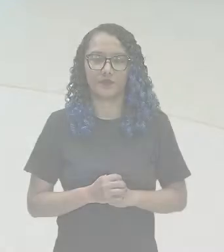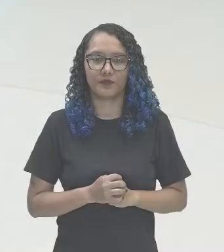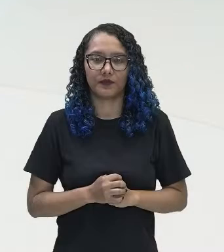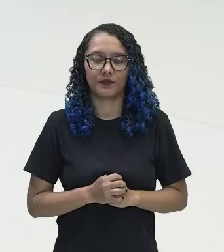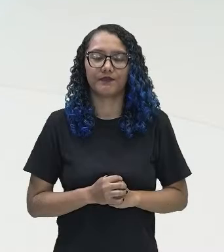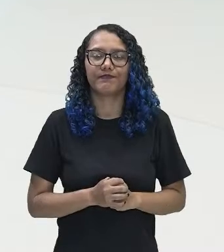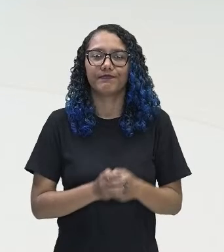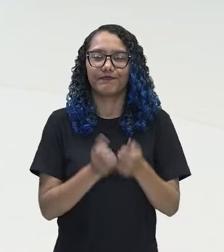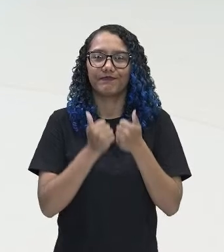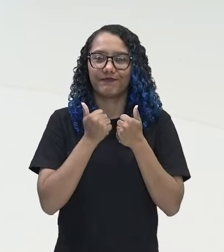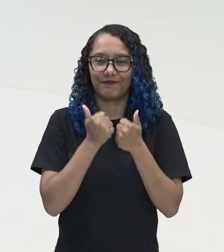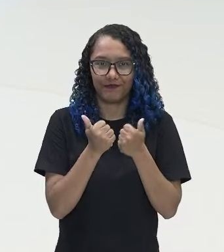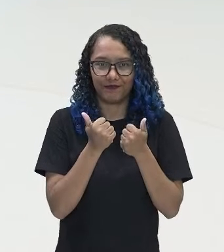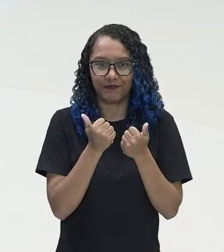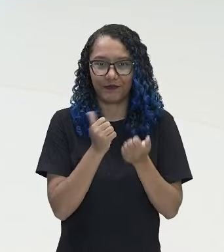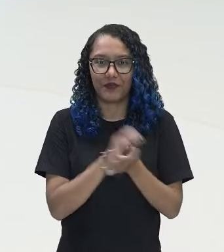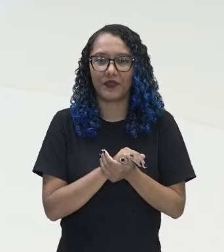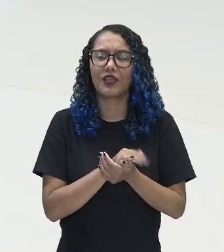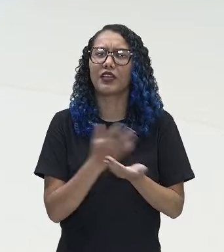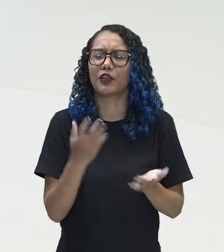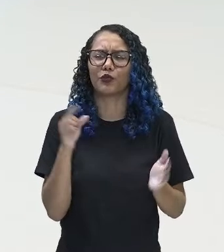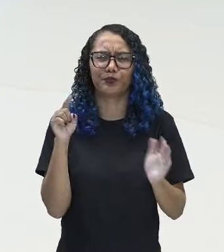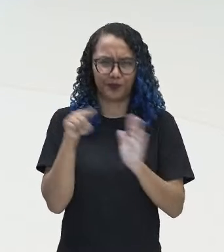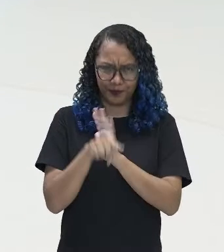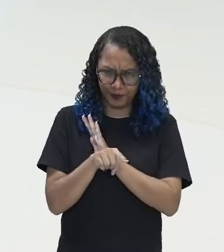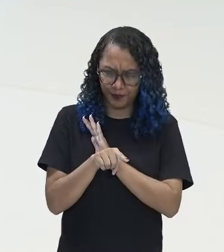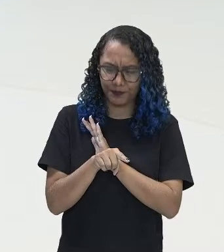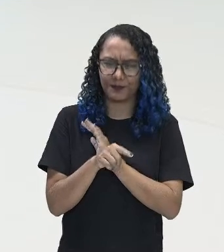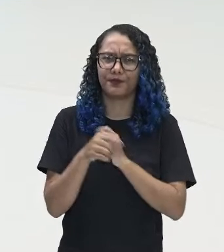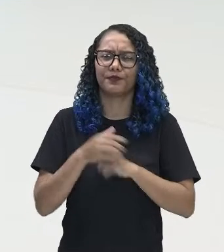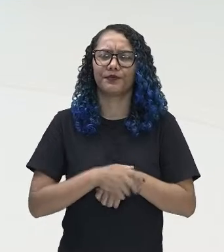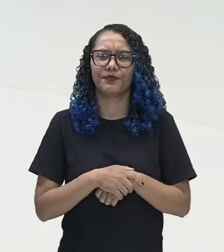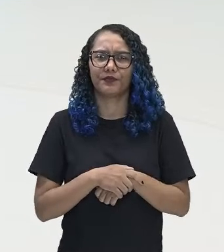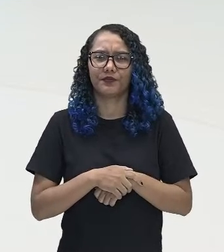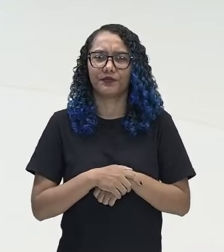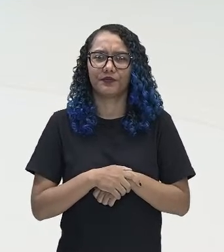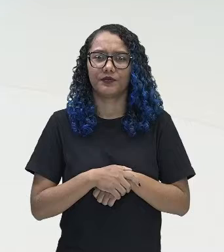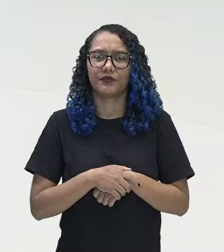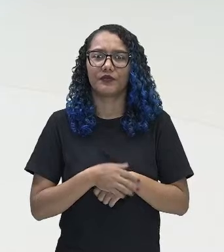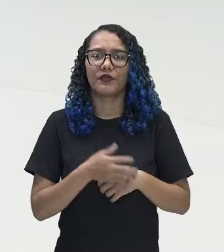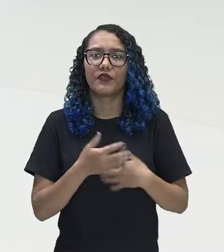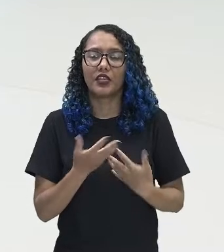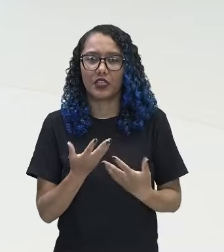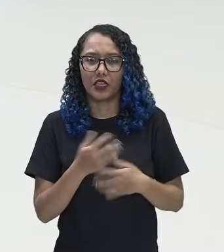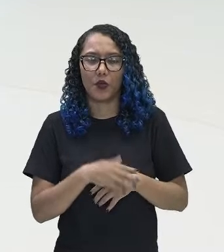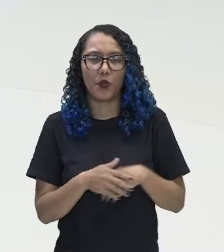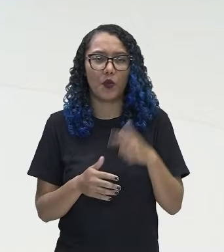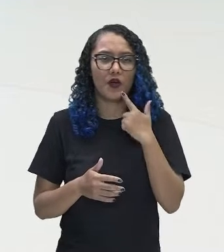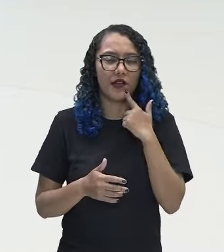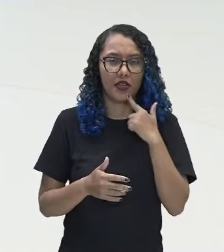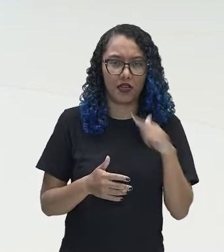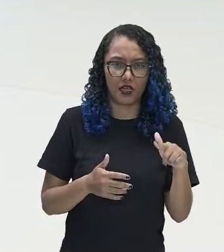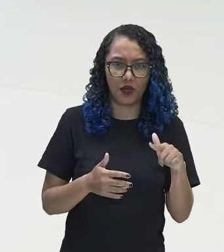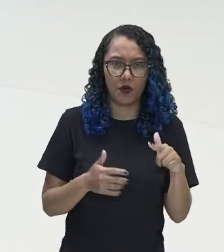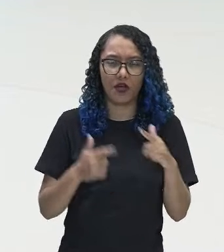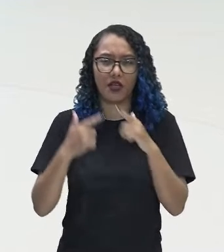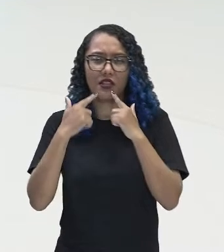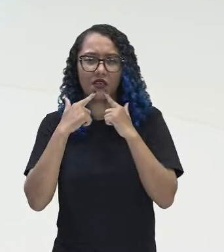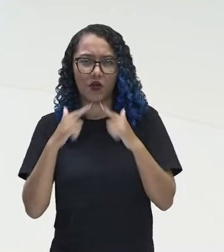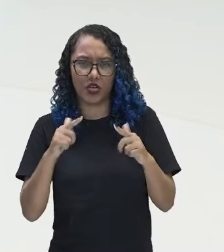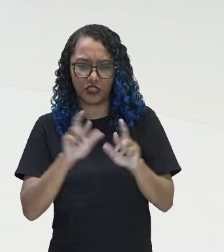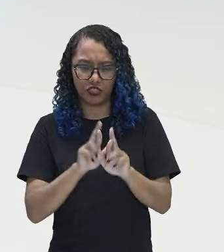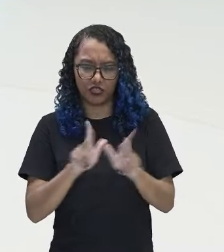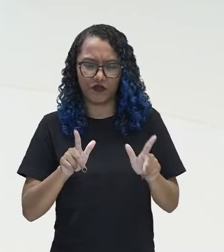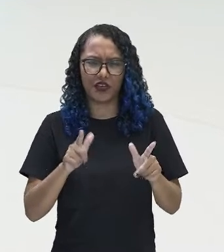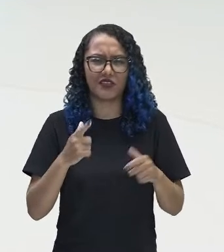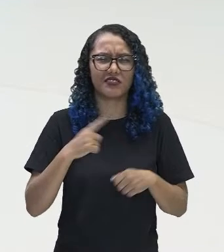Muito bem. Quero perguntar de vocês, será que tem diferença entre língua e linguagem? São